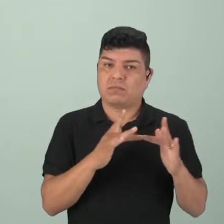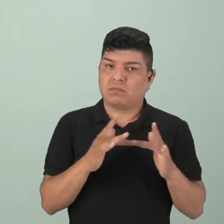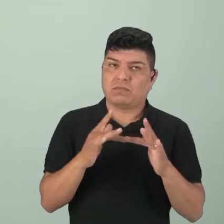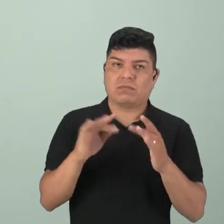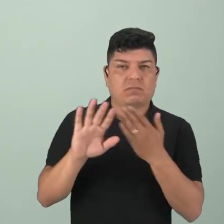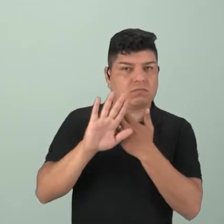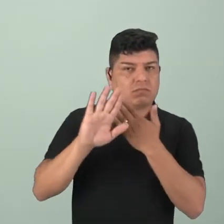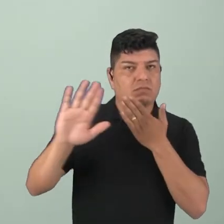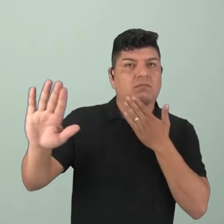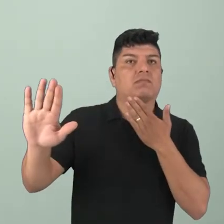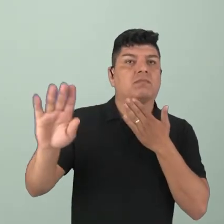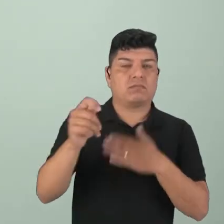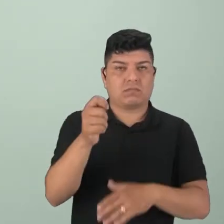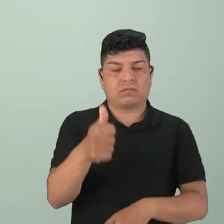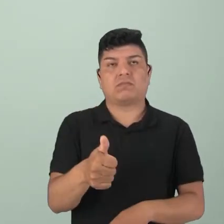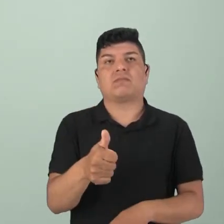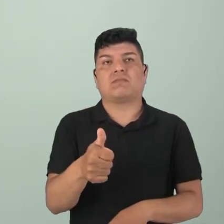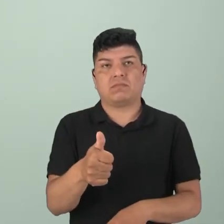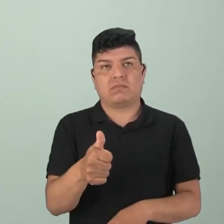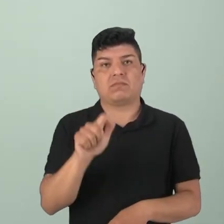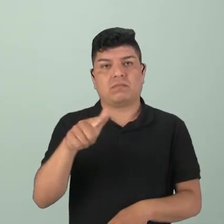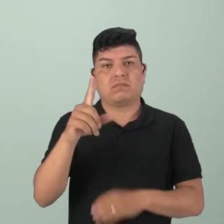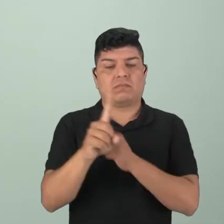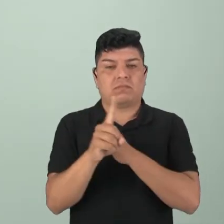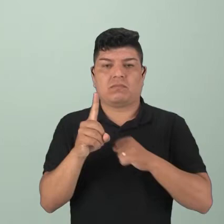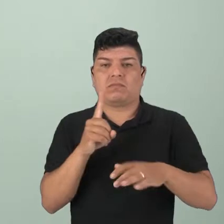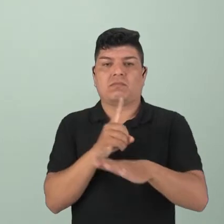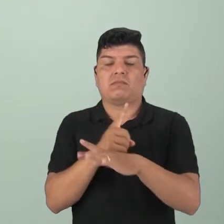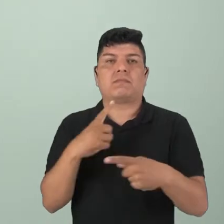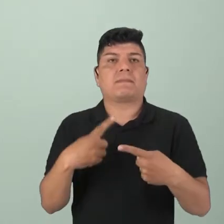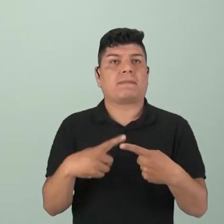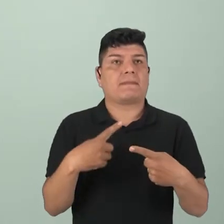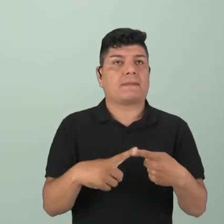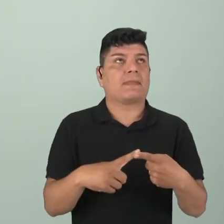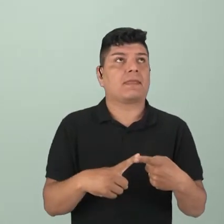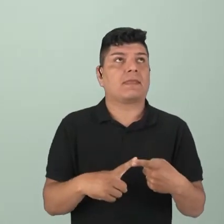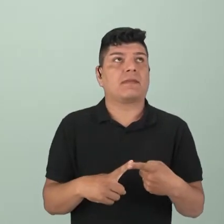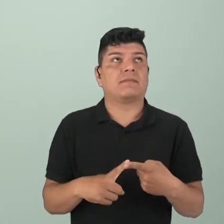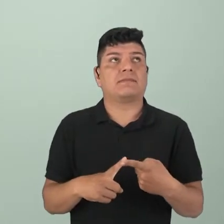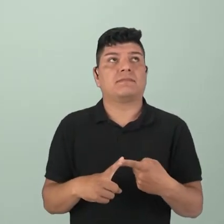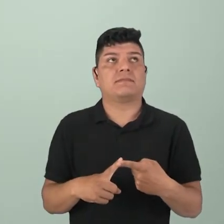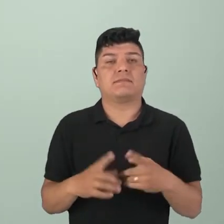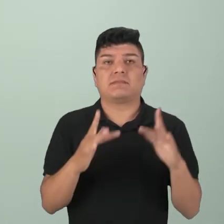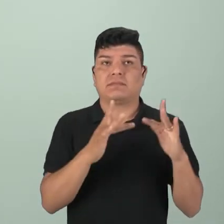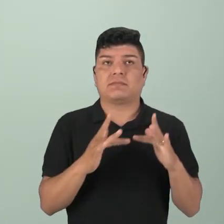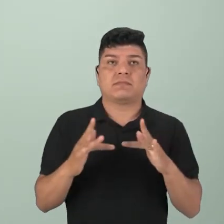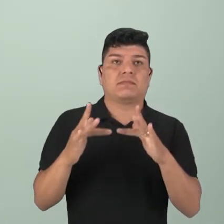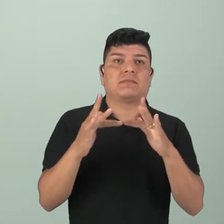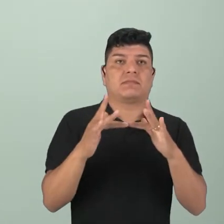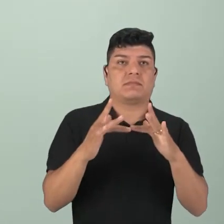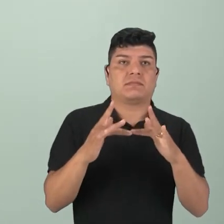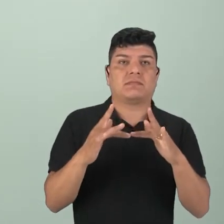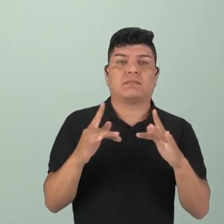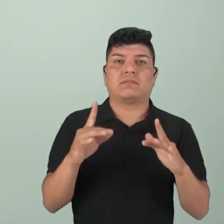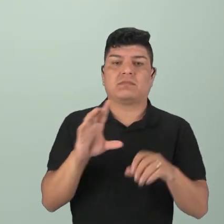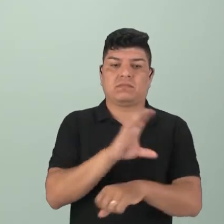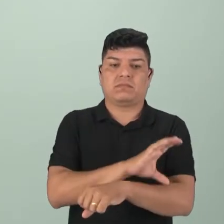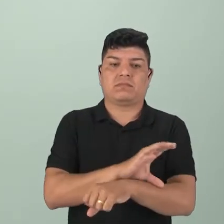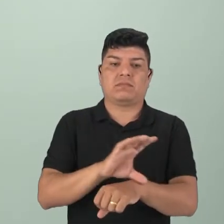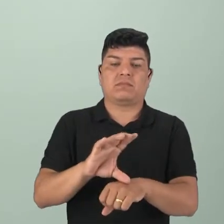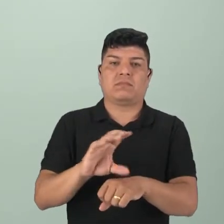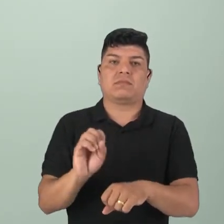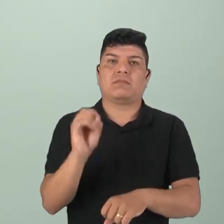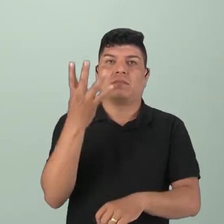contato bem pouco aí com essa outra sociedade, né, porque conforme os contatos, né, os choques de cultura